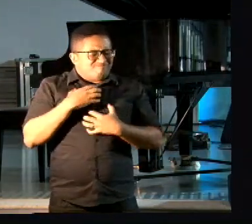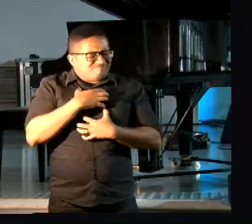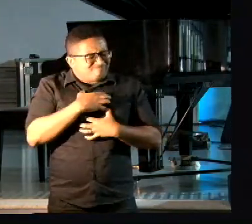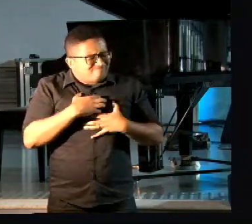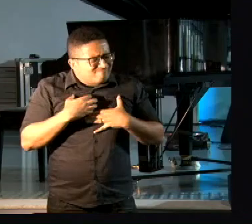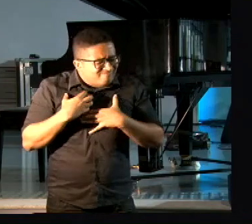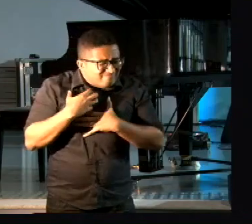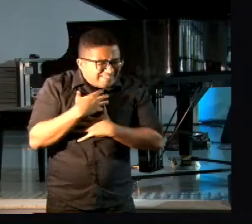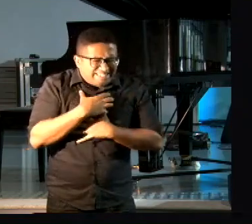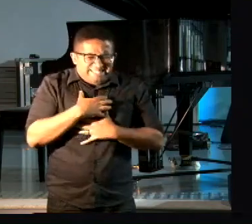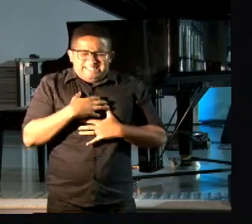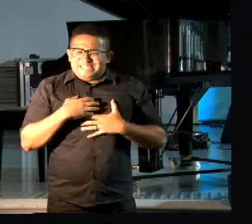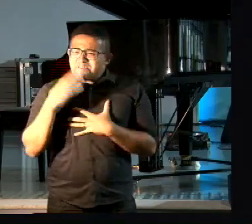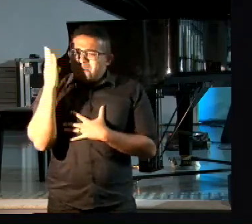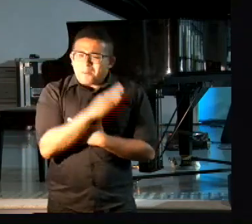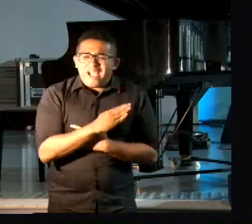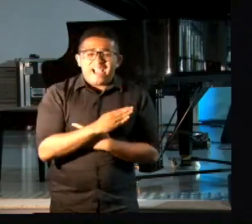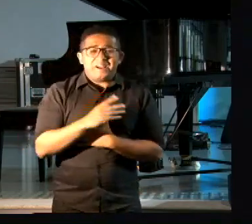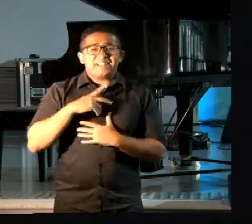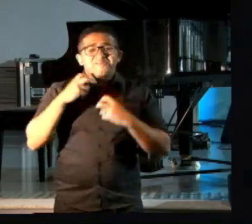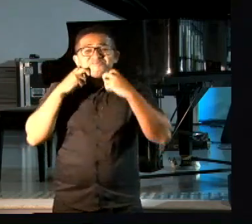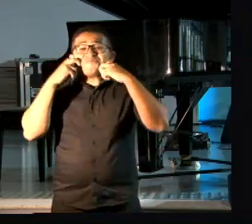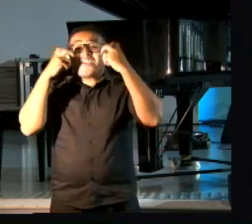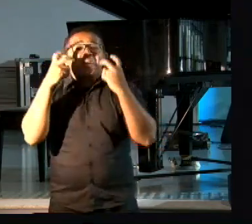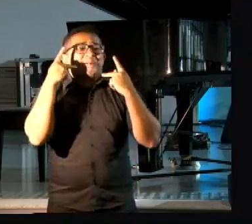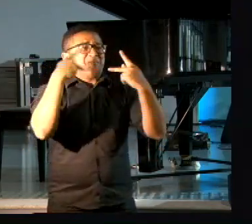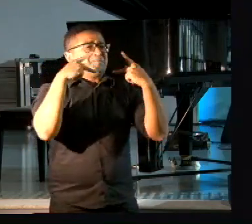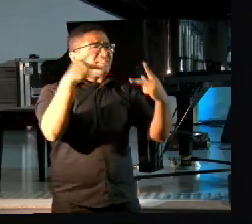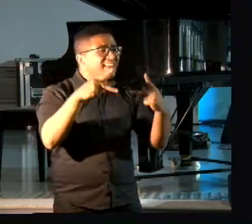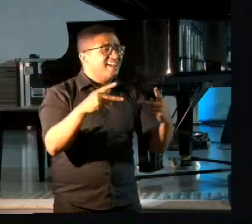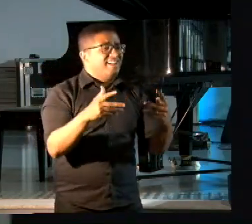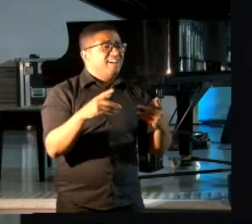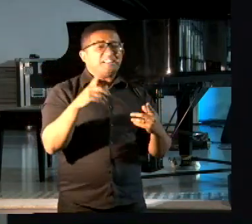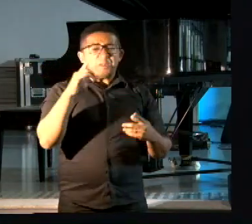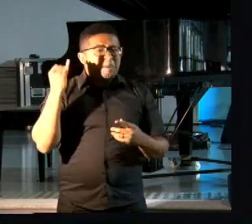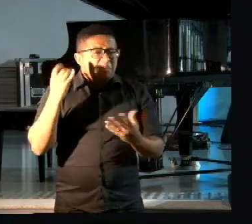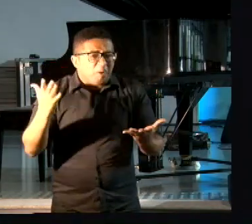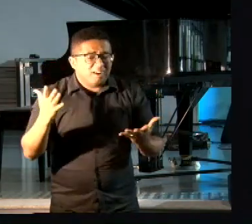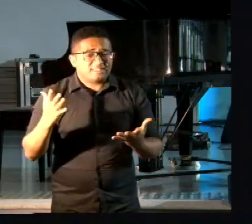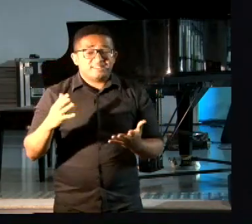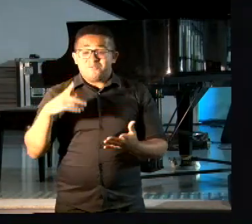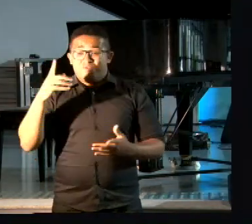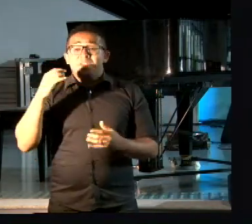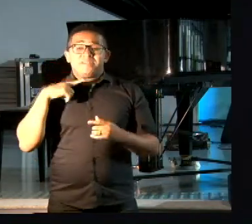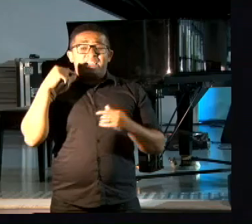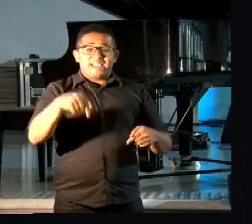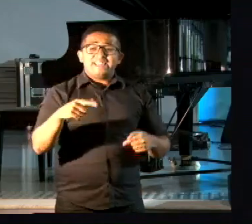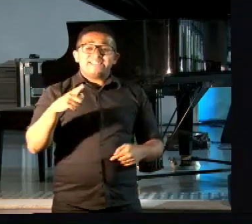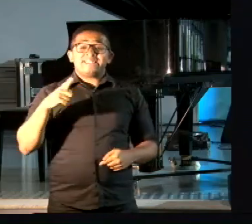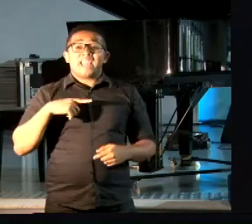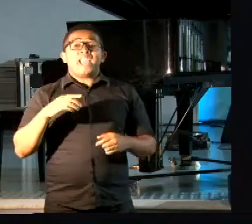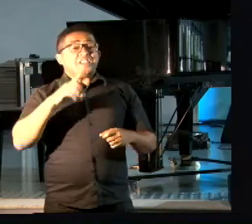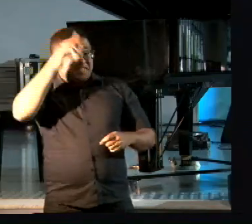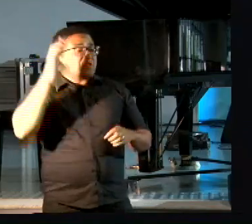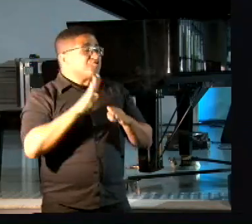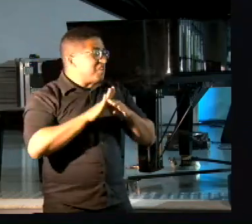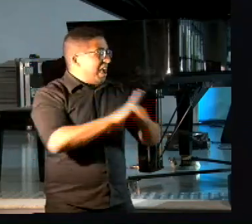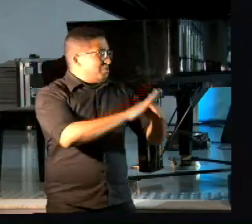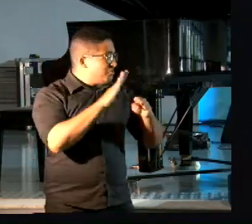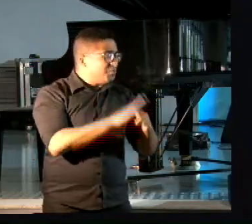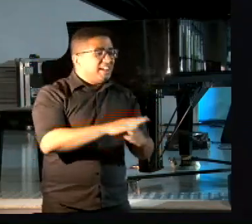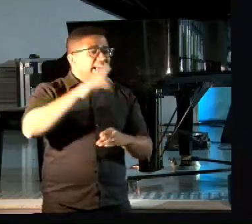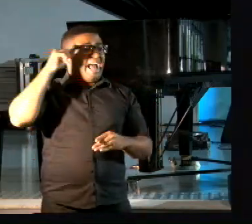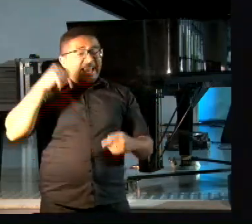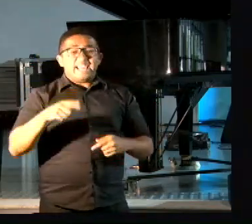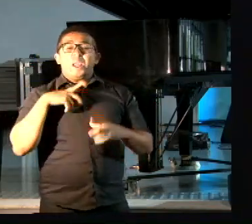não sai, talvez seja uma vergonha de evangelizar, não importa o que seja, porque aqui existe a provisão de Deus, aqui o poder de